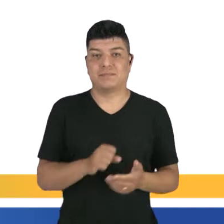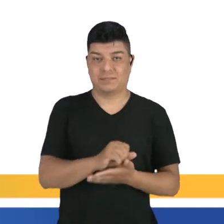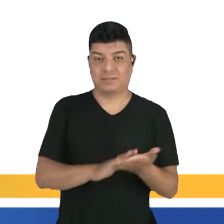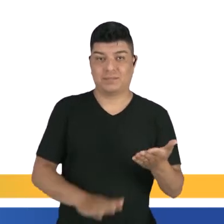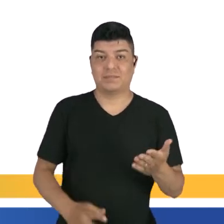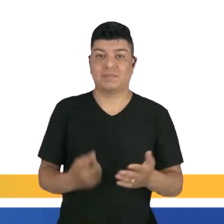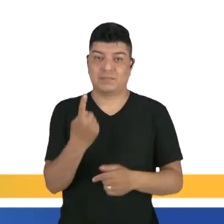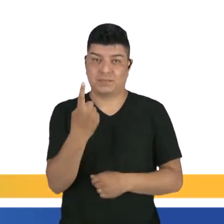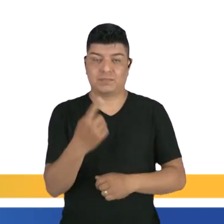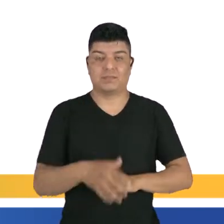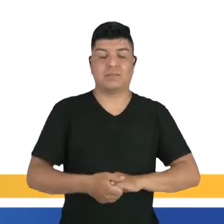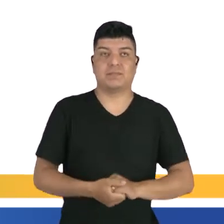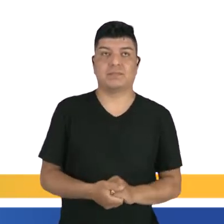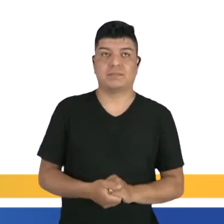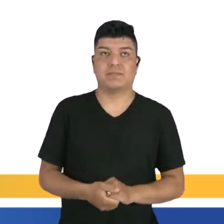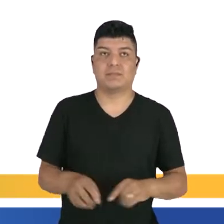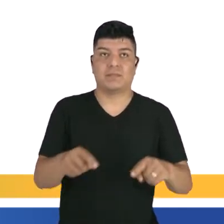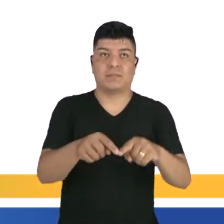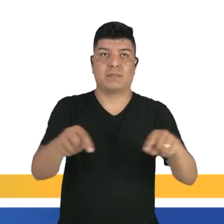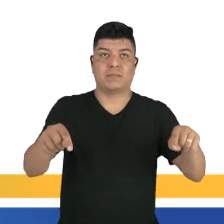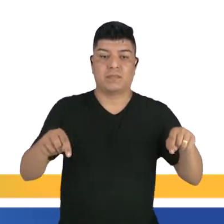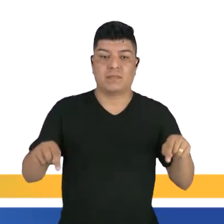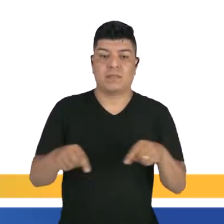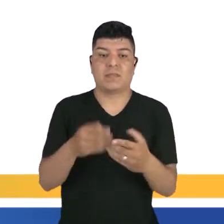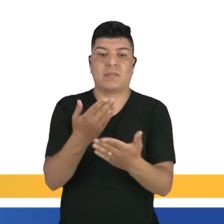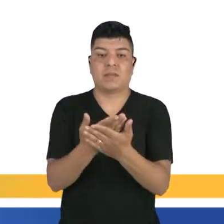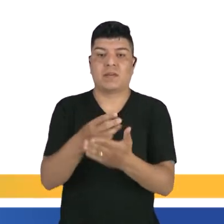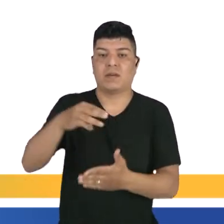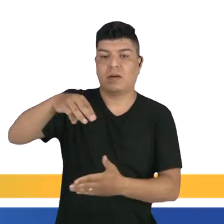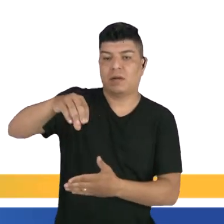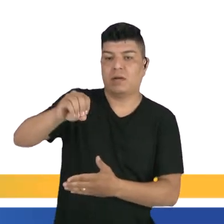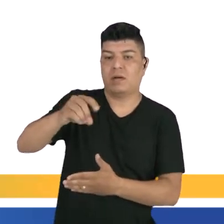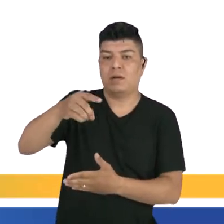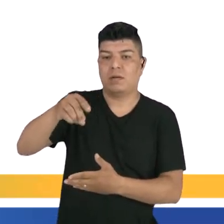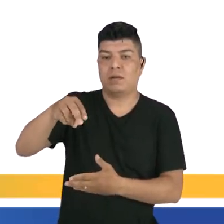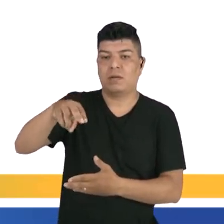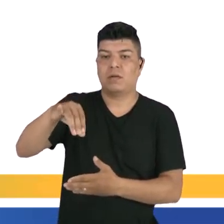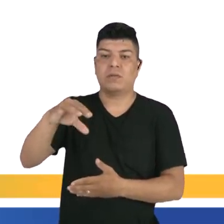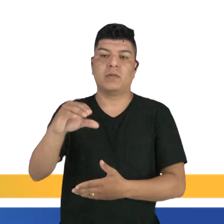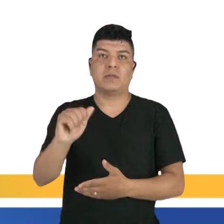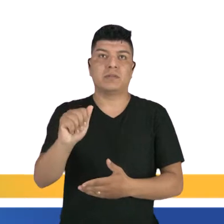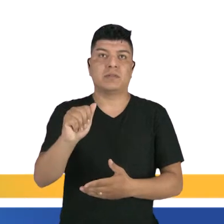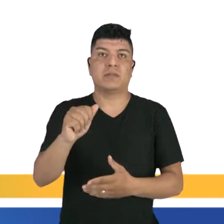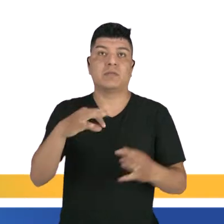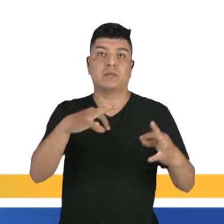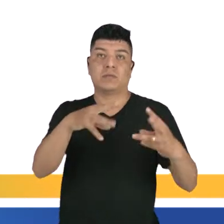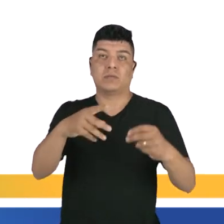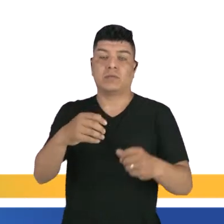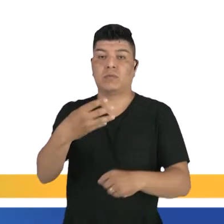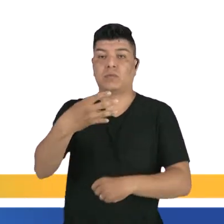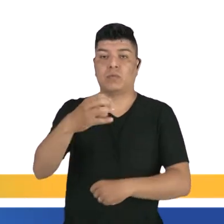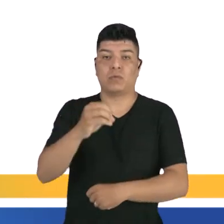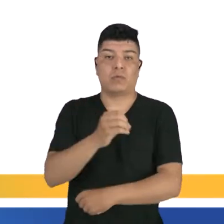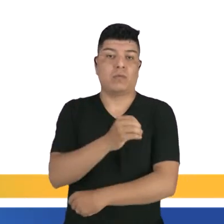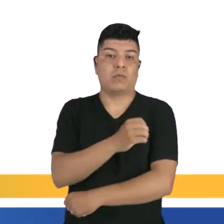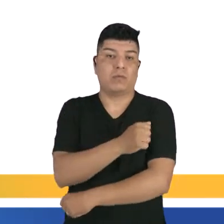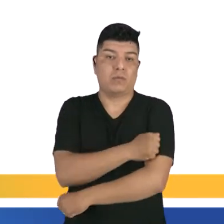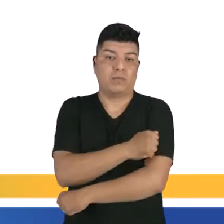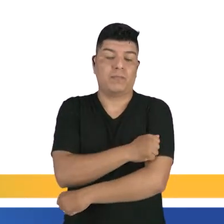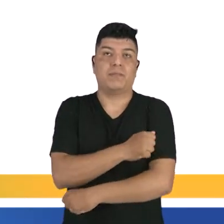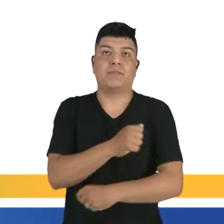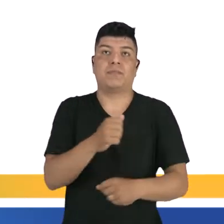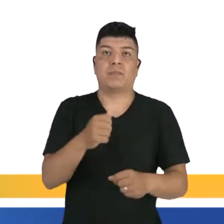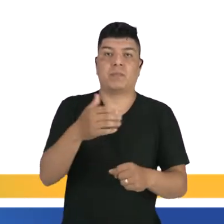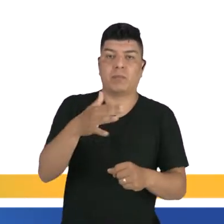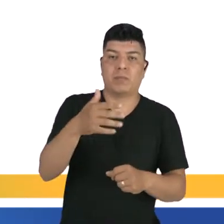exercício 1. Na sala de aula de Mônica, Há, ao todo, 40 alunos, dos